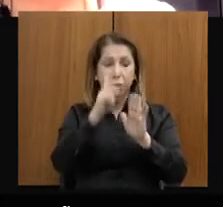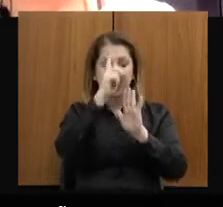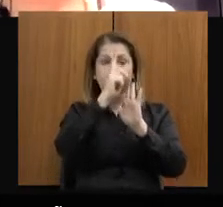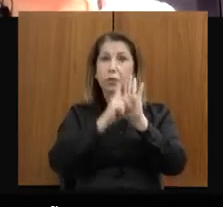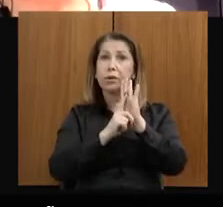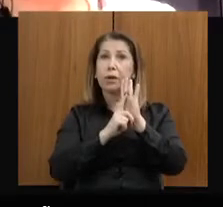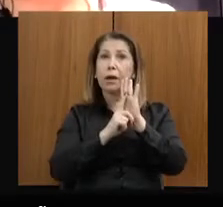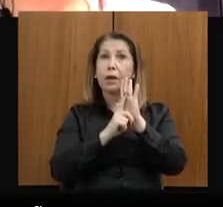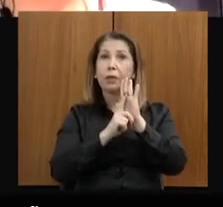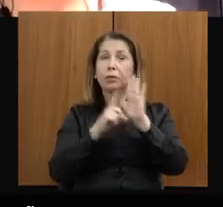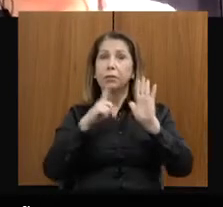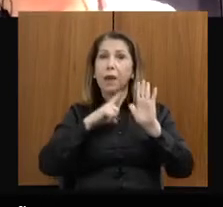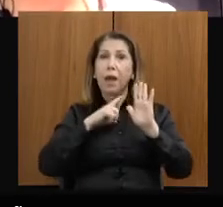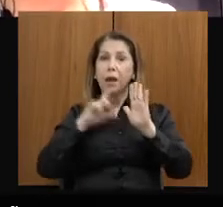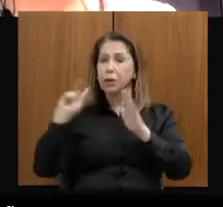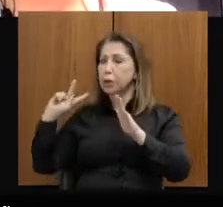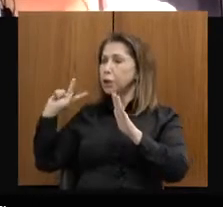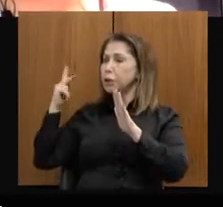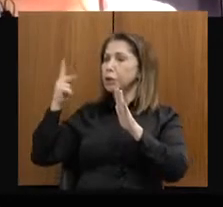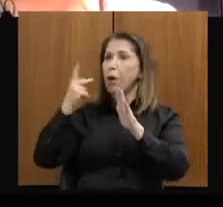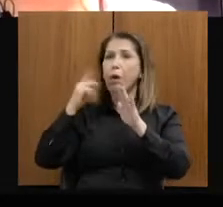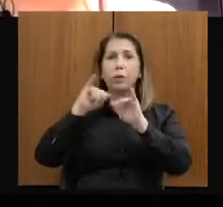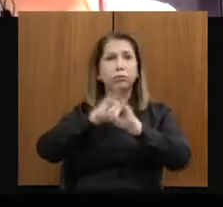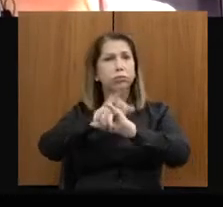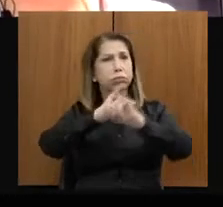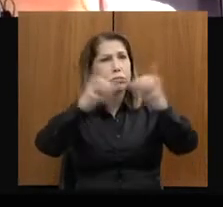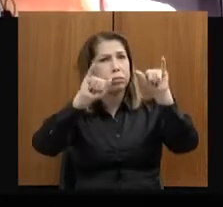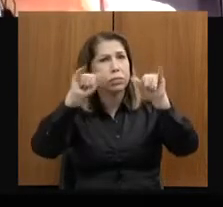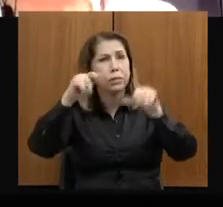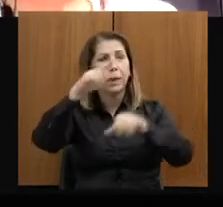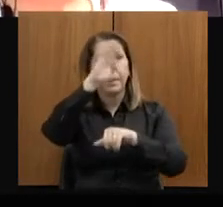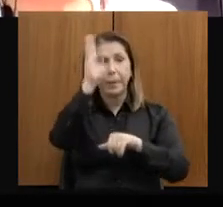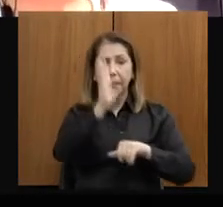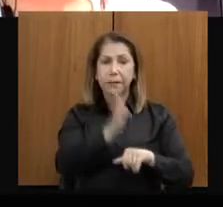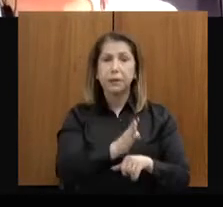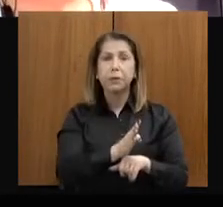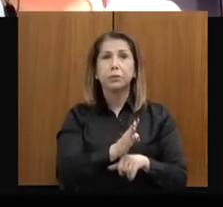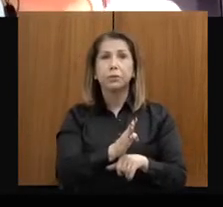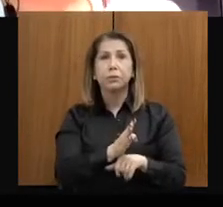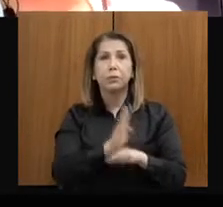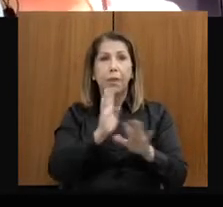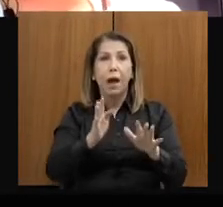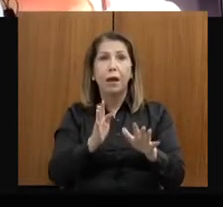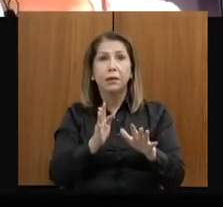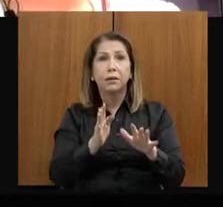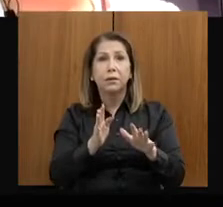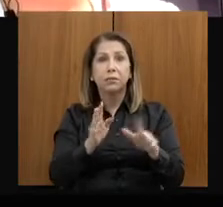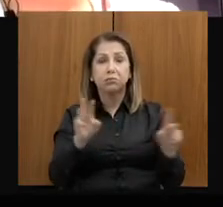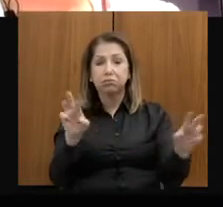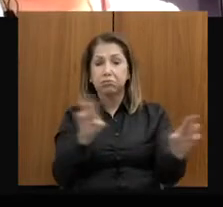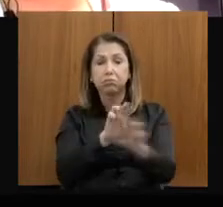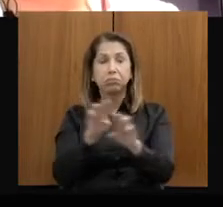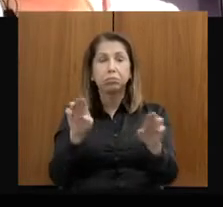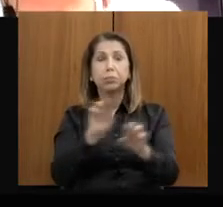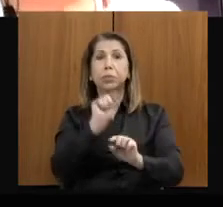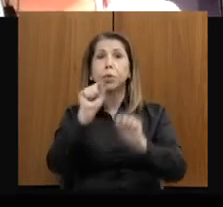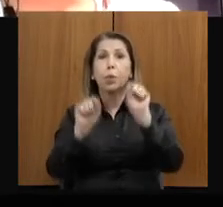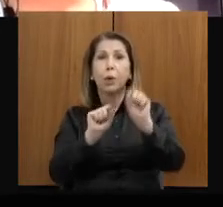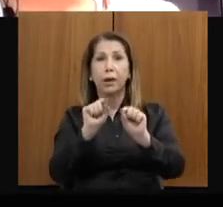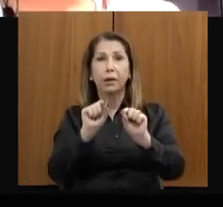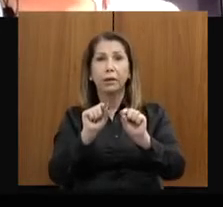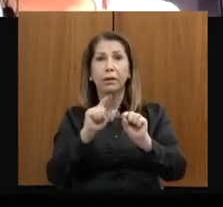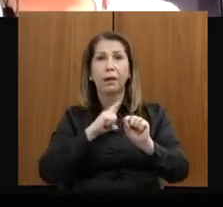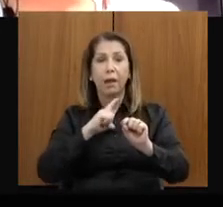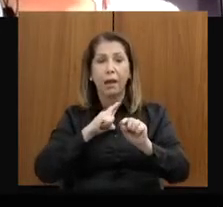a ter as nossas histórias conhecidas nesse país e ao mundo que se está relacionado também com